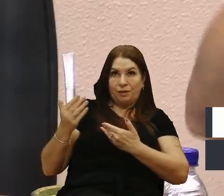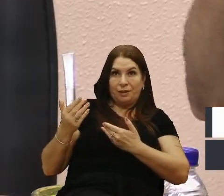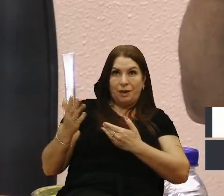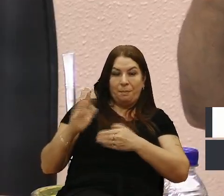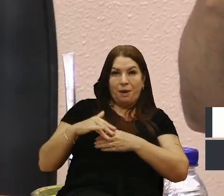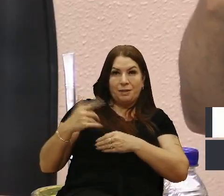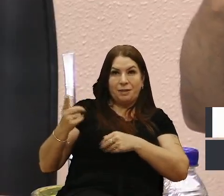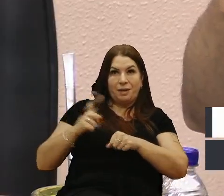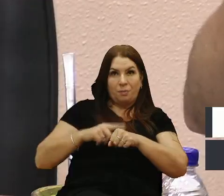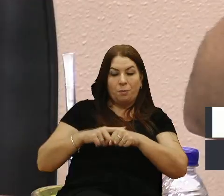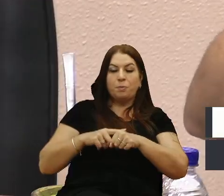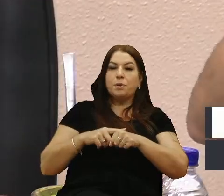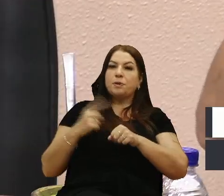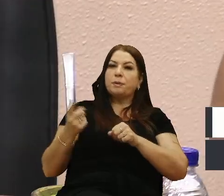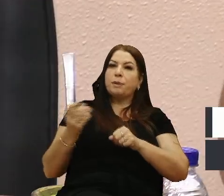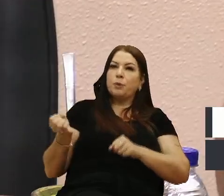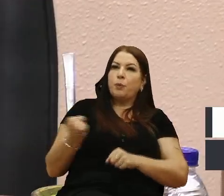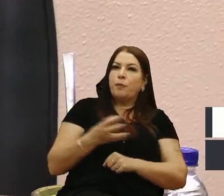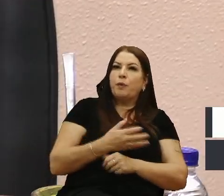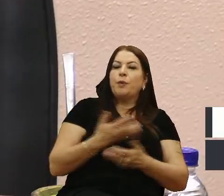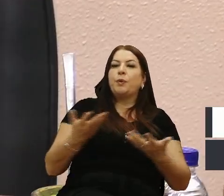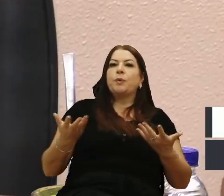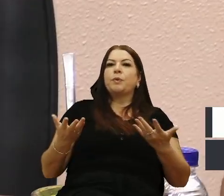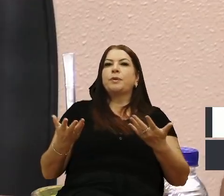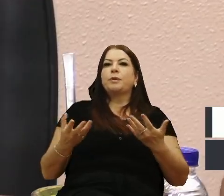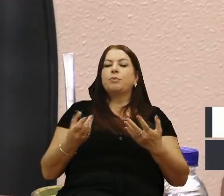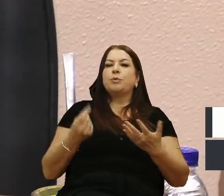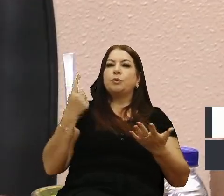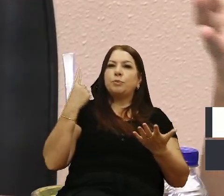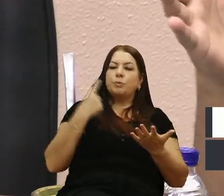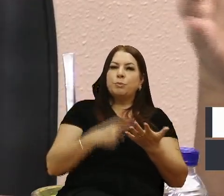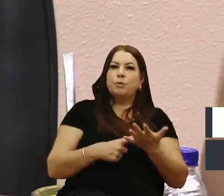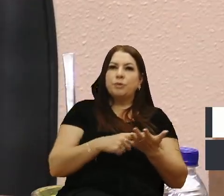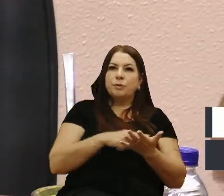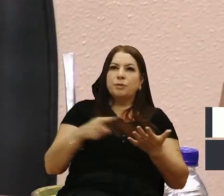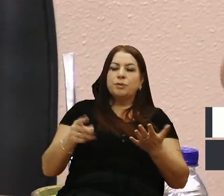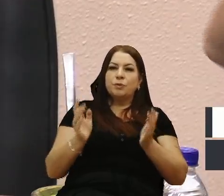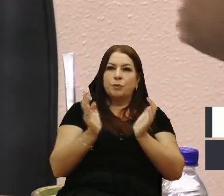tempo, mas todo mundo com espírito inovador e de muito compromisso. Nós aqui,